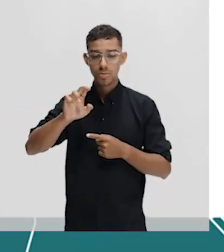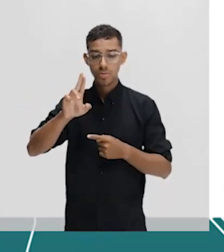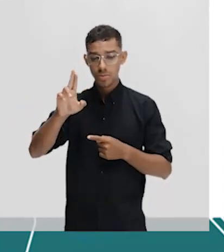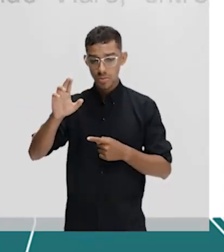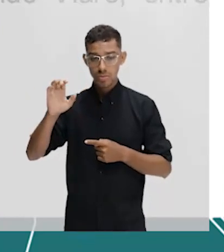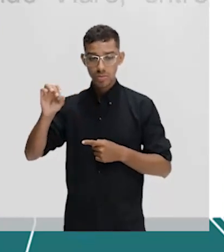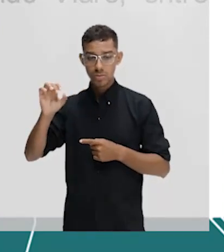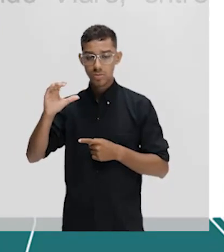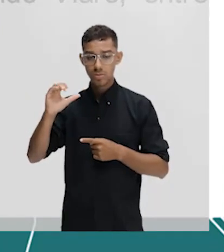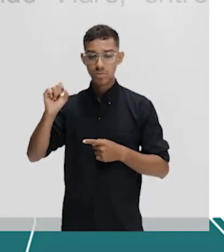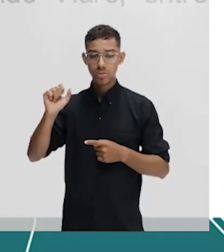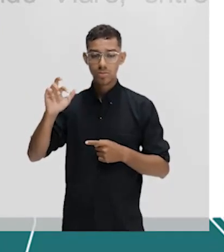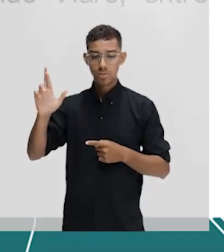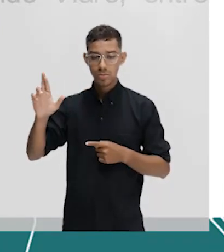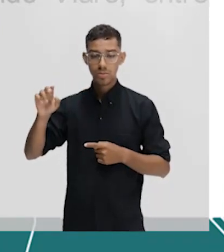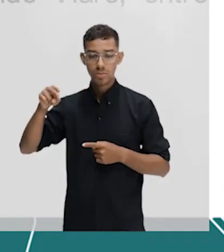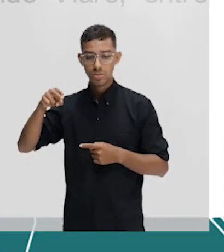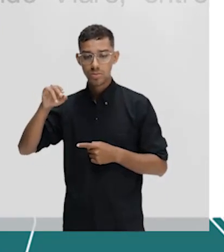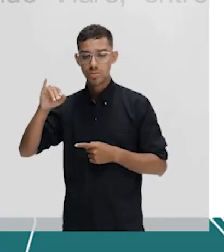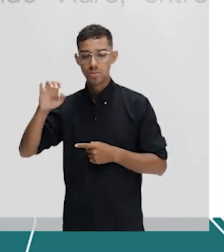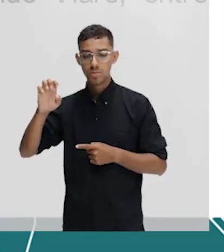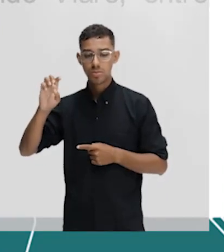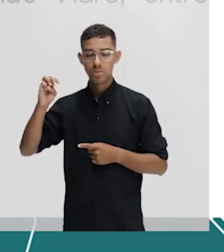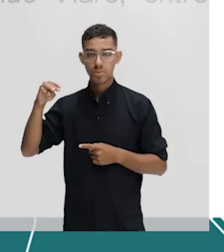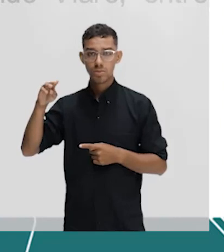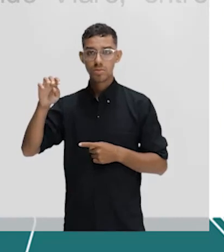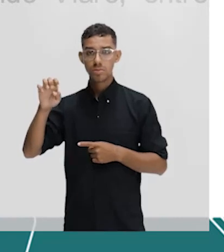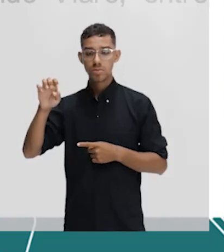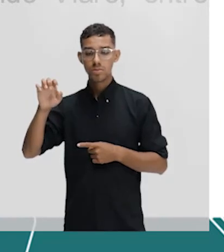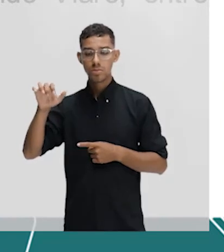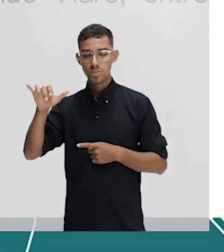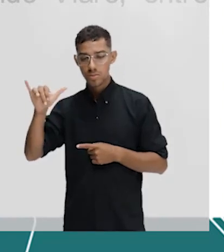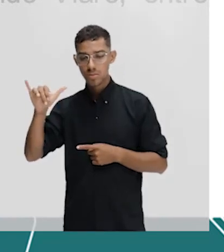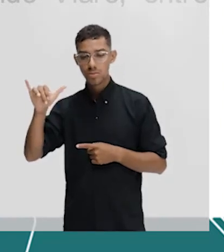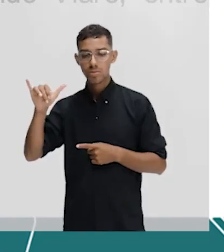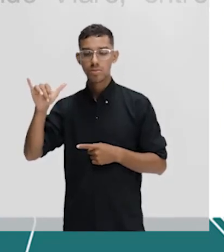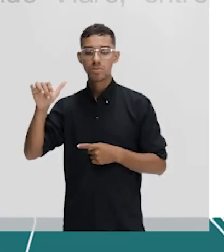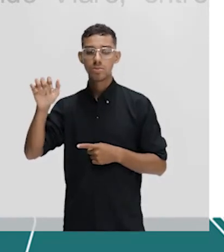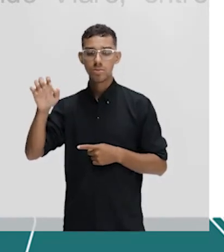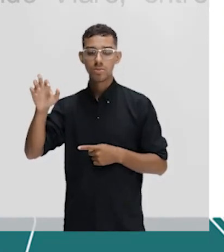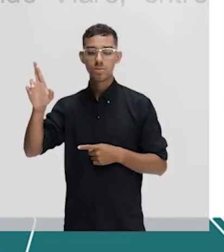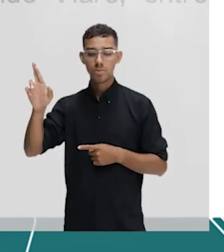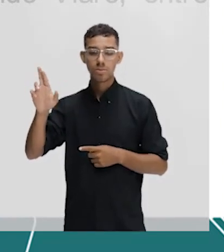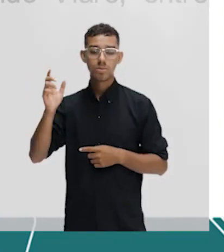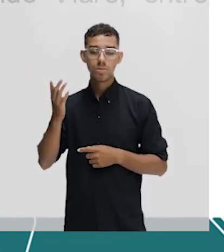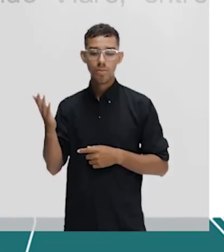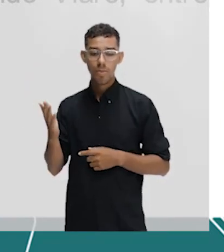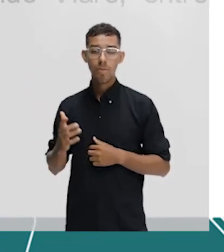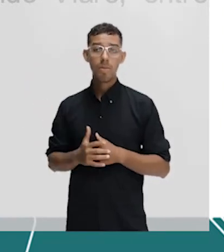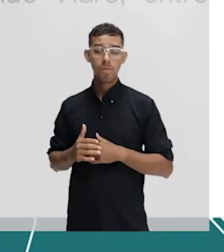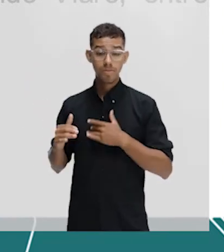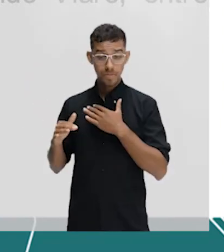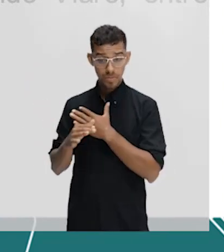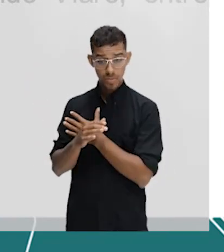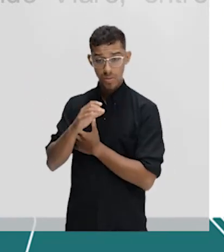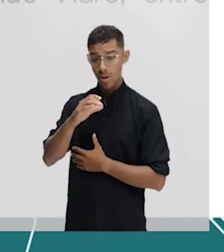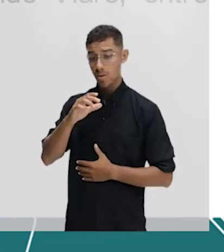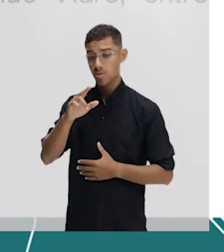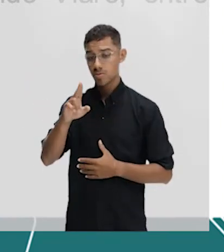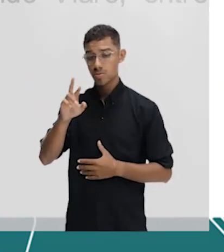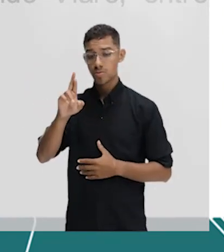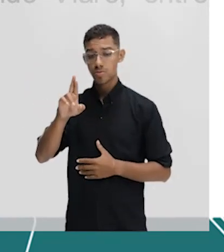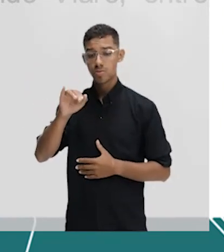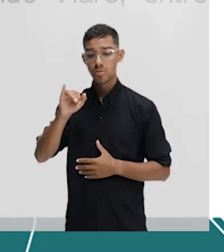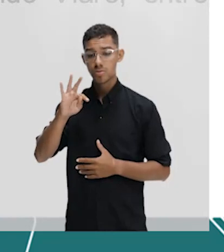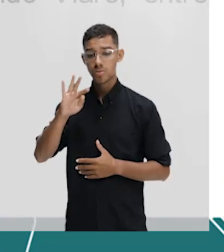Niemeyer, em Curitiba. O prédio em si já é um capítulo à parte, porque tem a sua assinatura de Oscar Niemeyer,